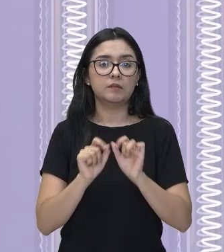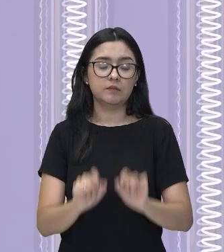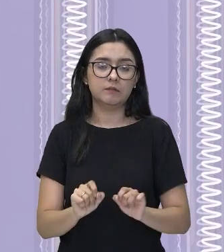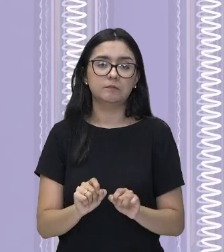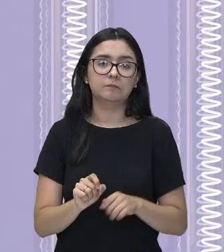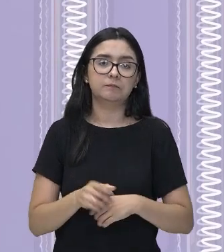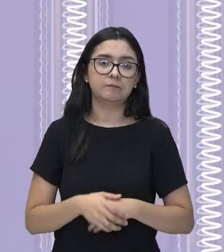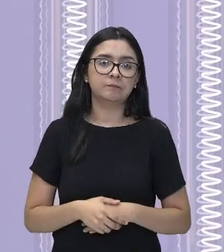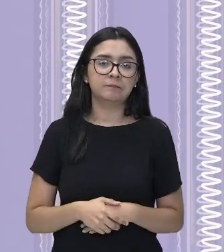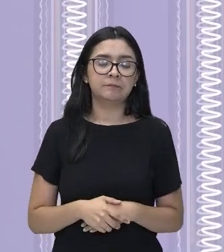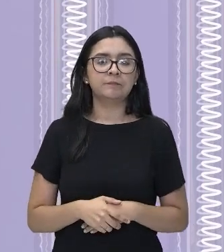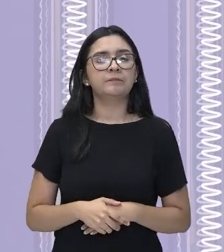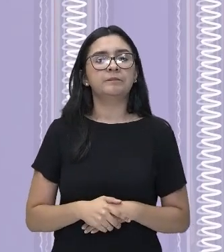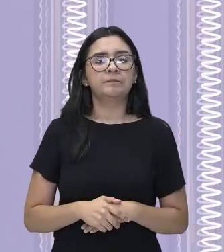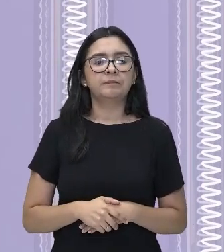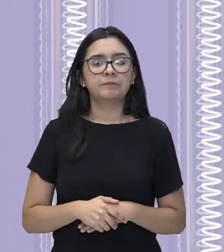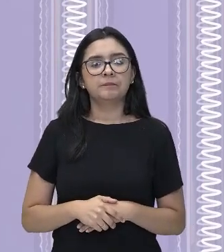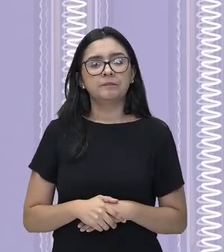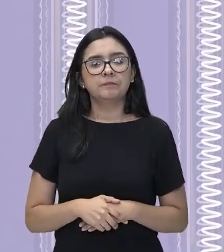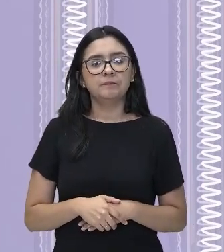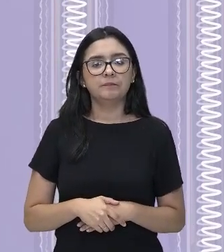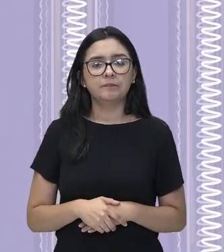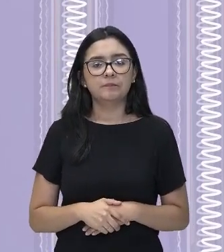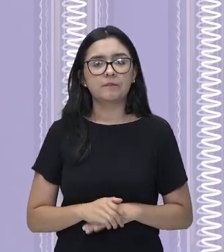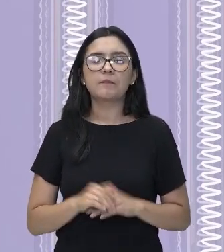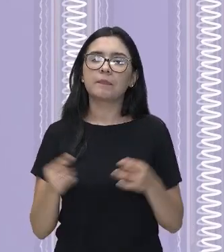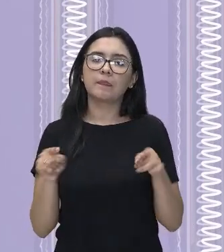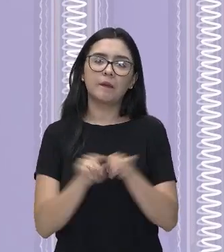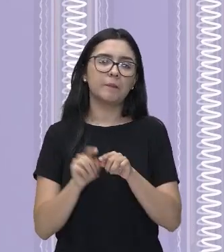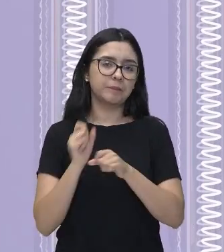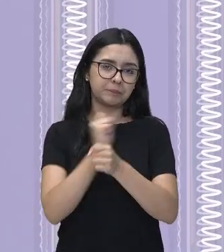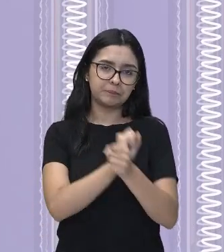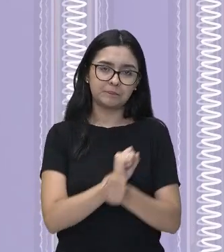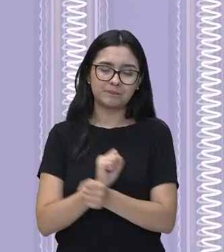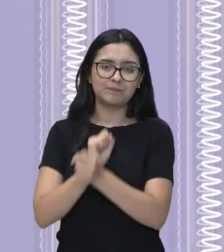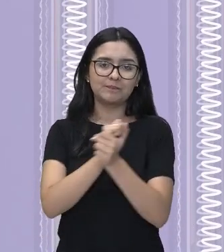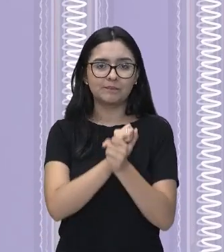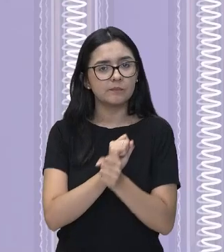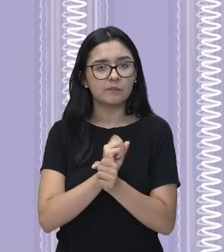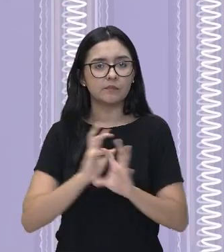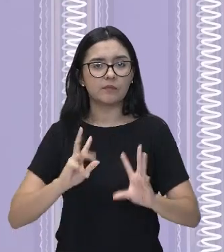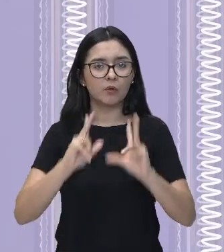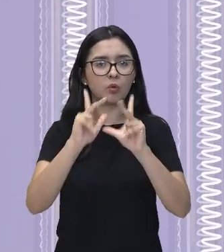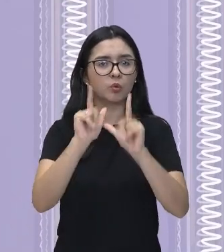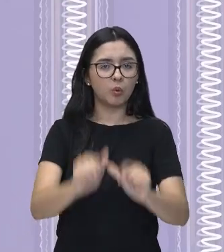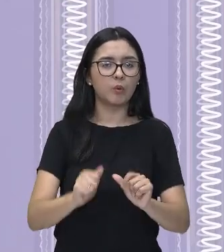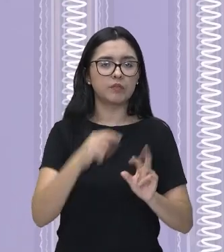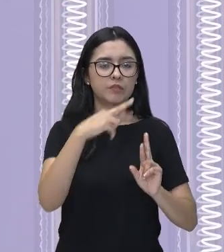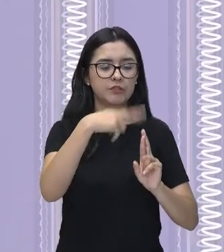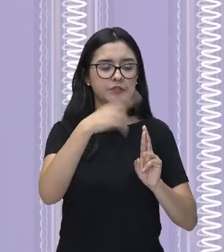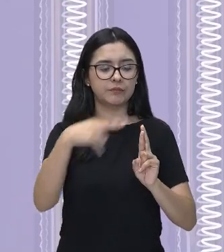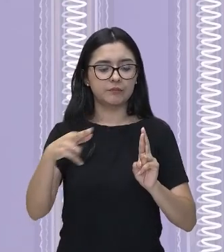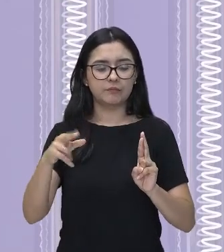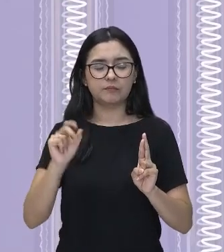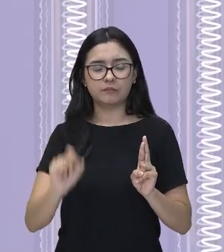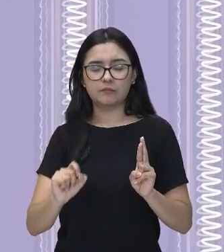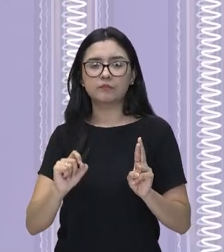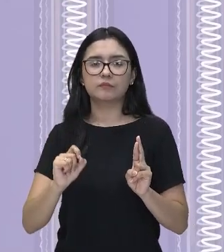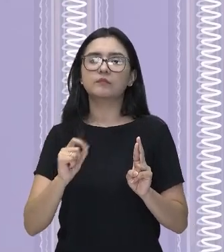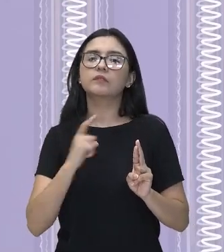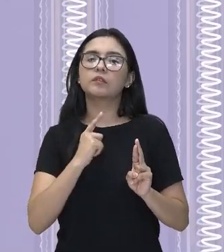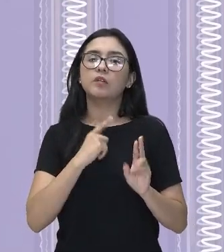cuidadas, precisam ser protegidas. Praticamente todas as religiões, em seu corpo